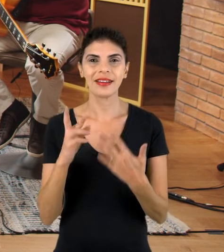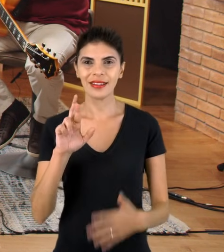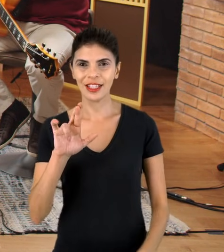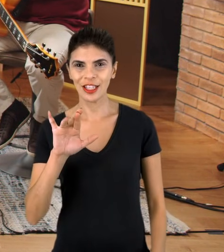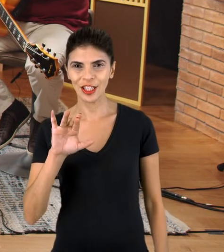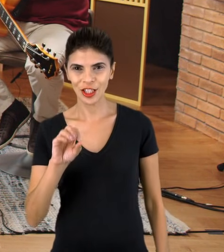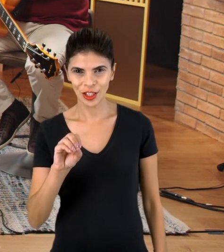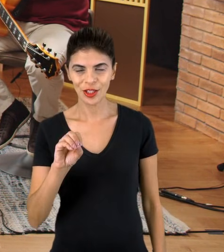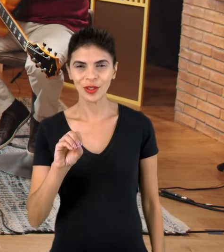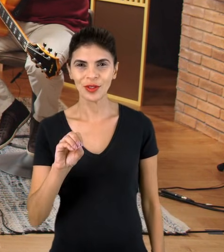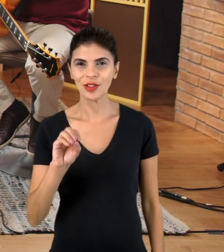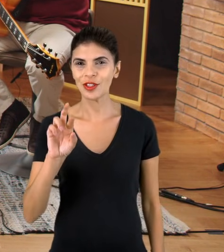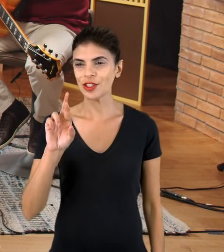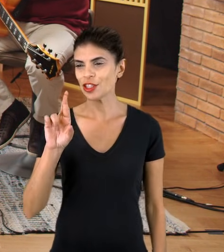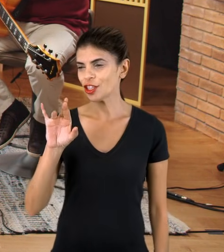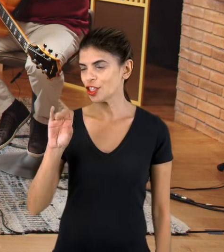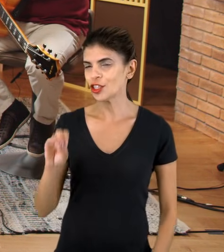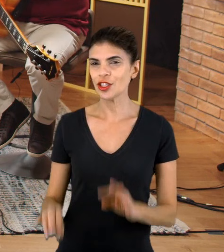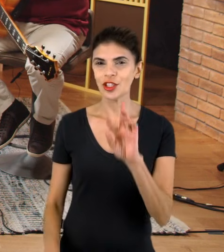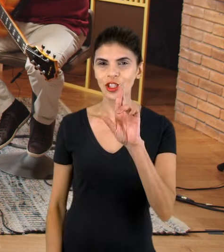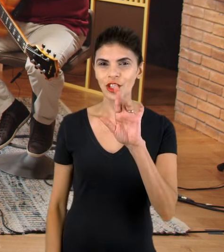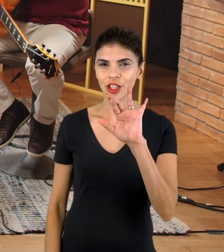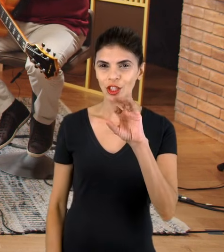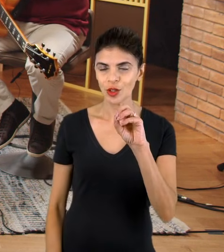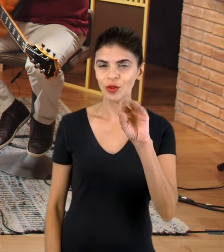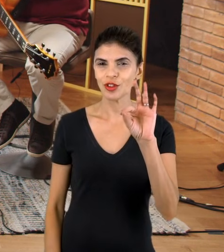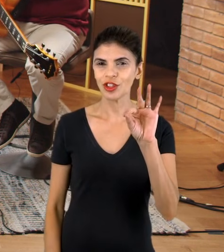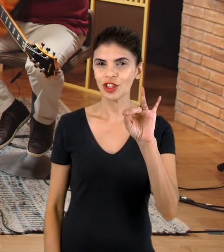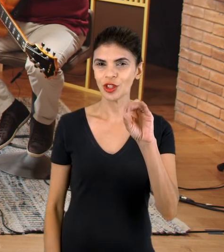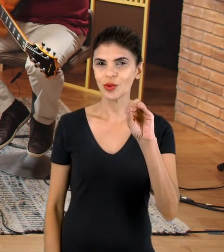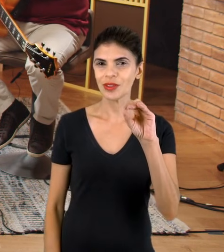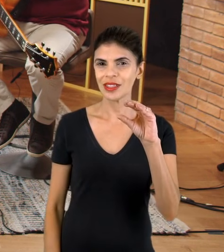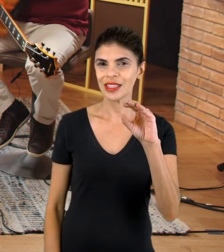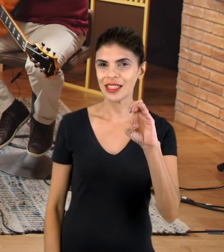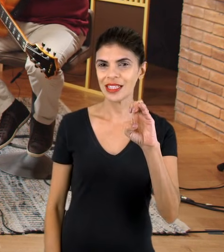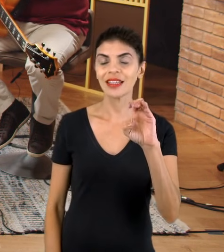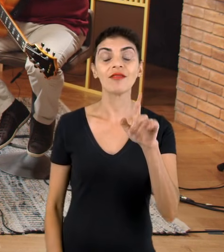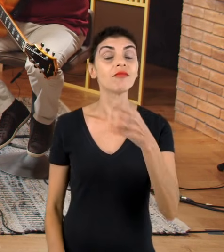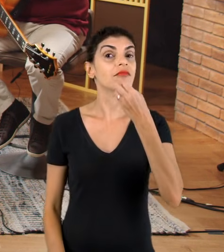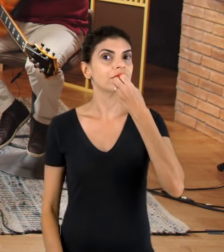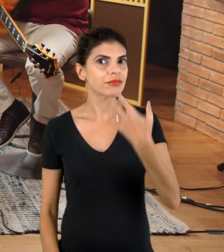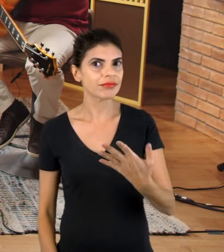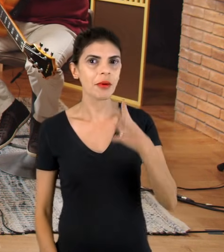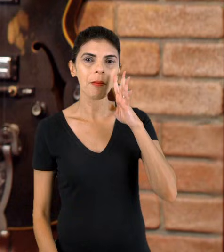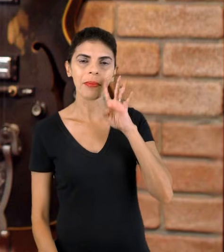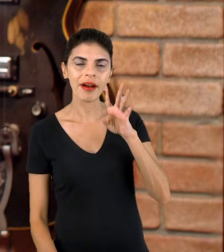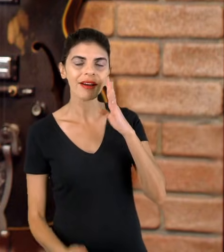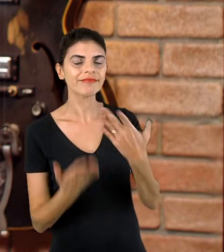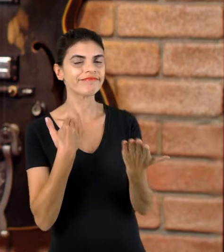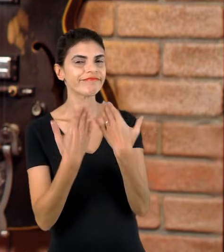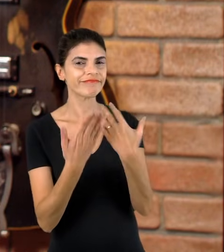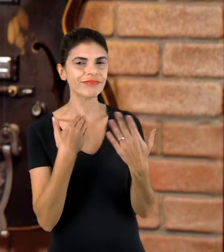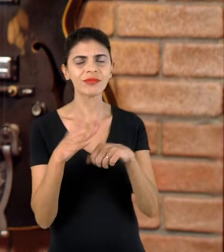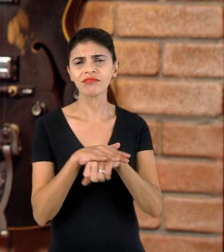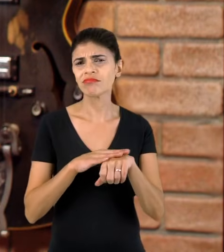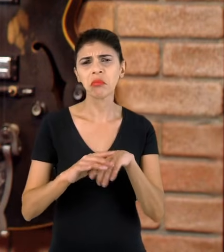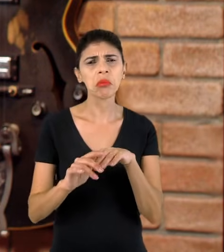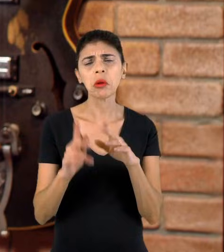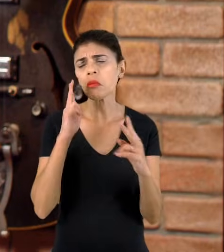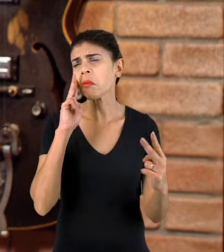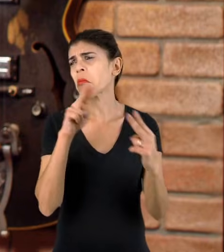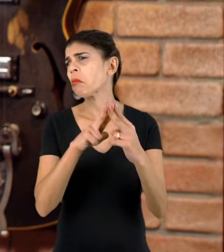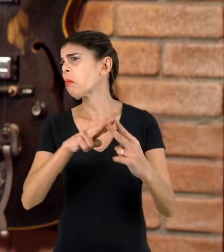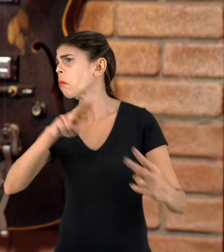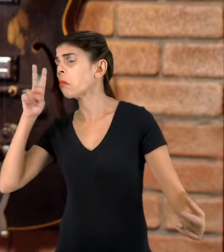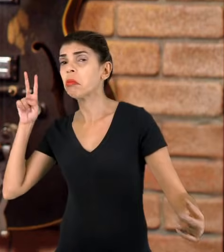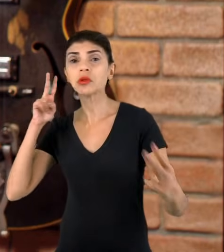na Rio... Rio to See, né? To See, Content, não sei o que e tal. Foi muito bacana. E foi ali que a gente se aproximou um pouquinho mais, mas nunca mais